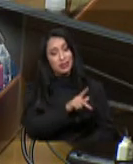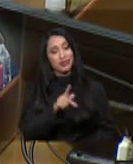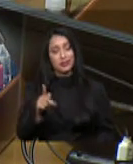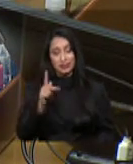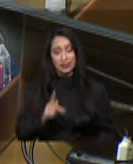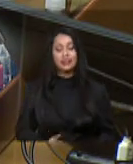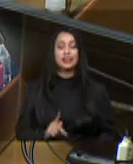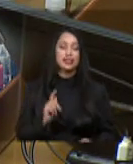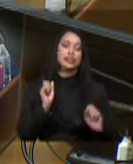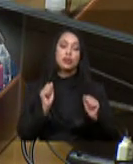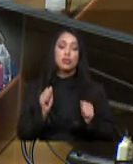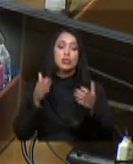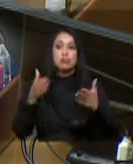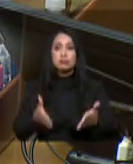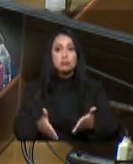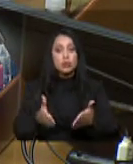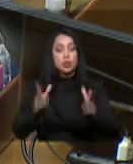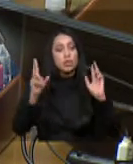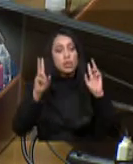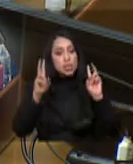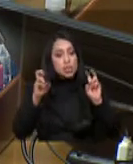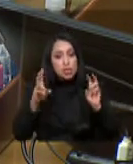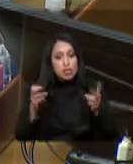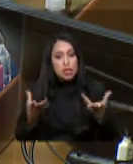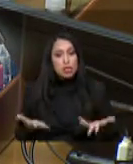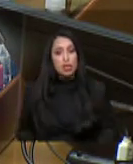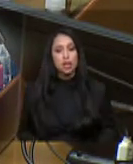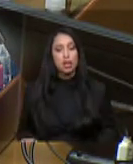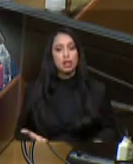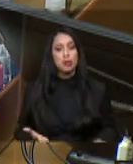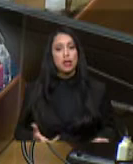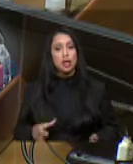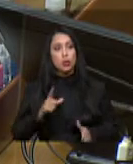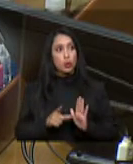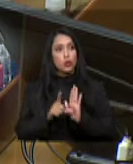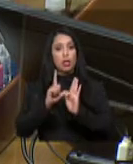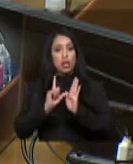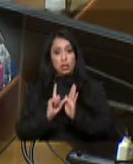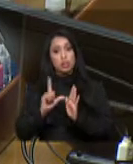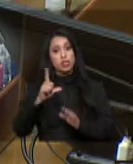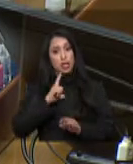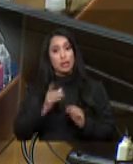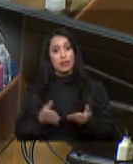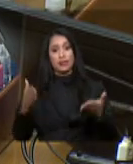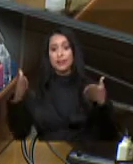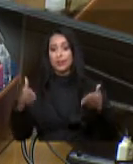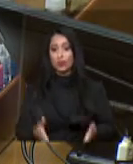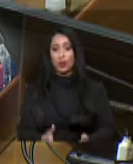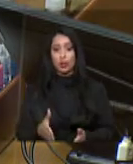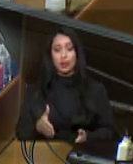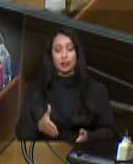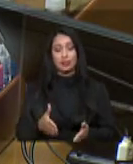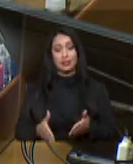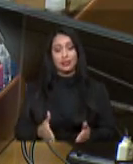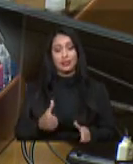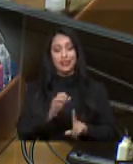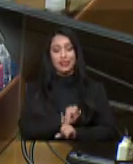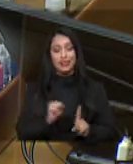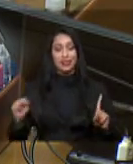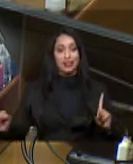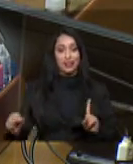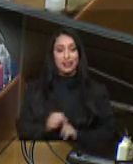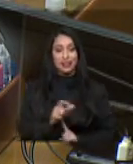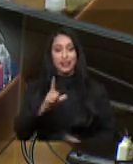nós estamos determinando que se aplique aquele anterior que previa a participação, claro que com a